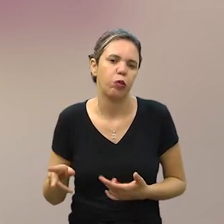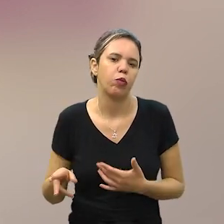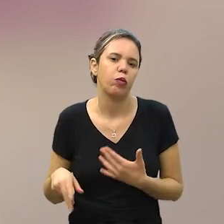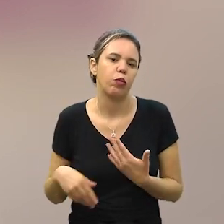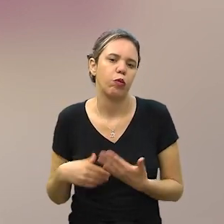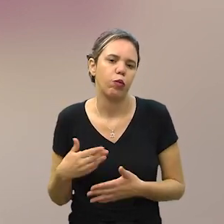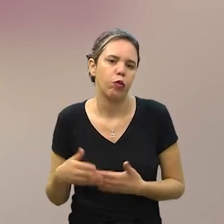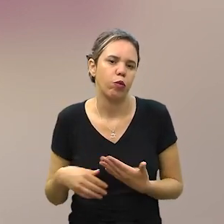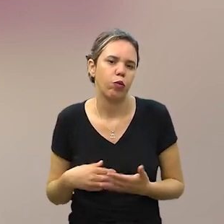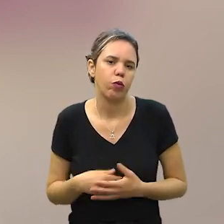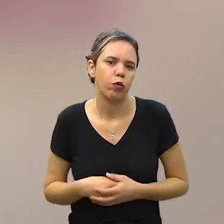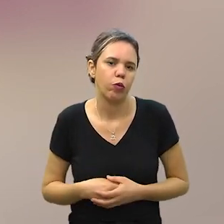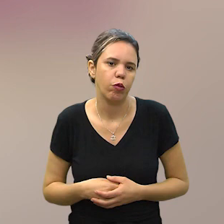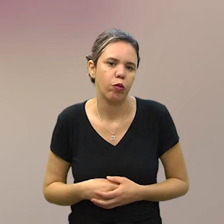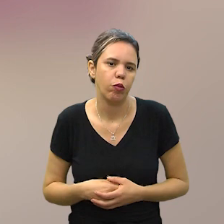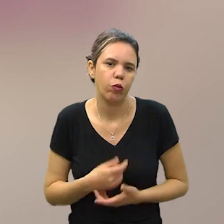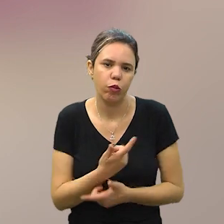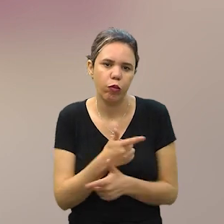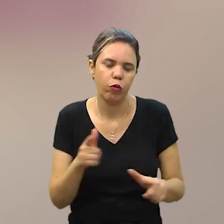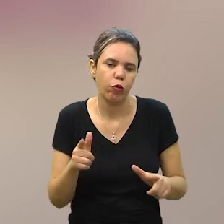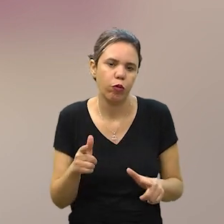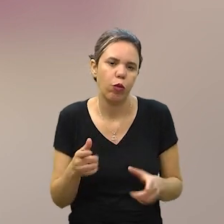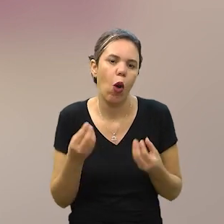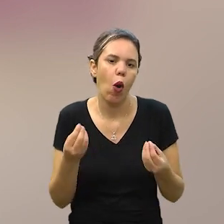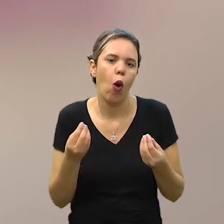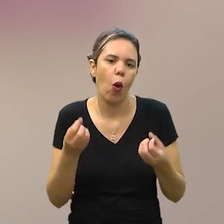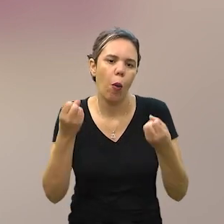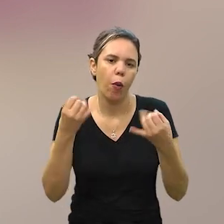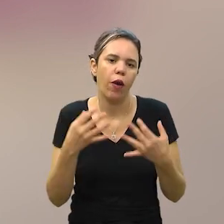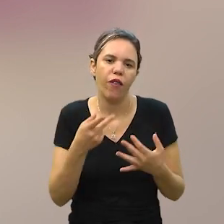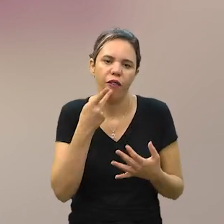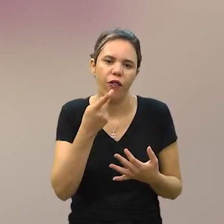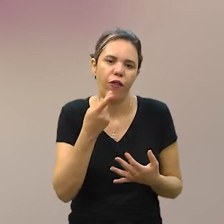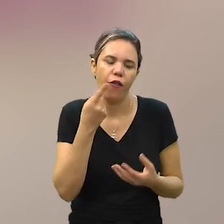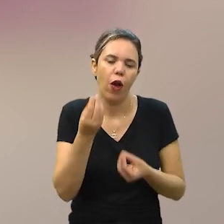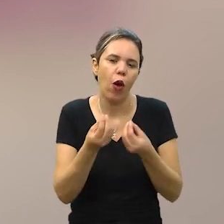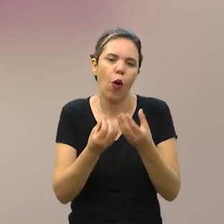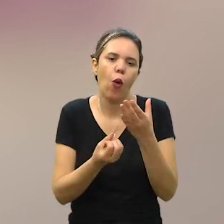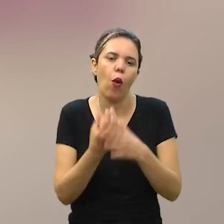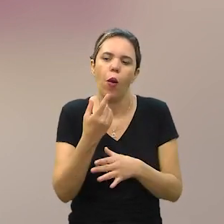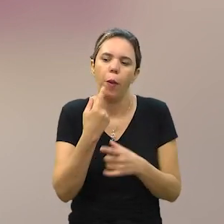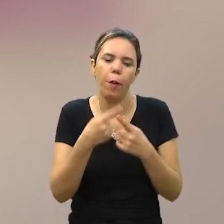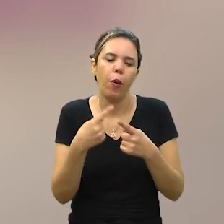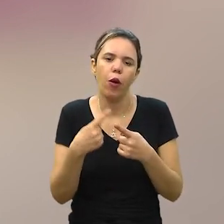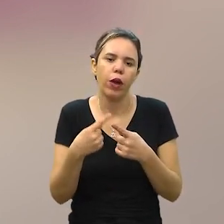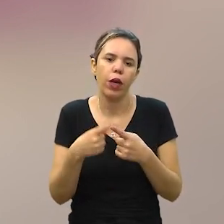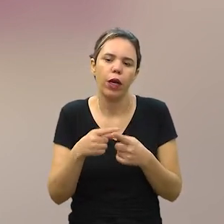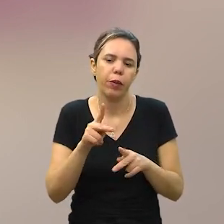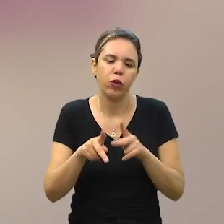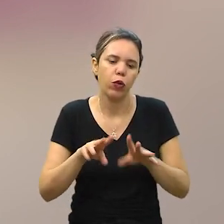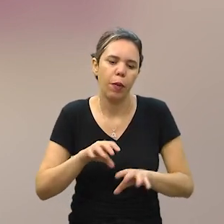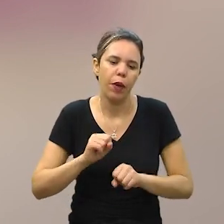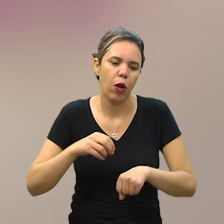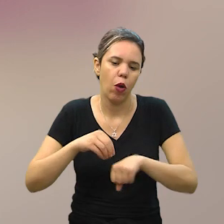é. A gente não tem assim como falar o que realmente desencadeou, né? Pode ser